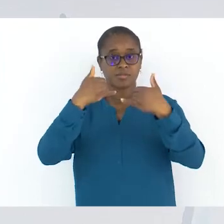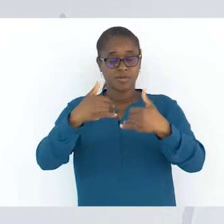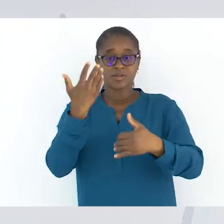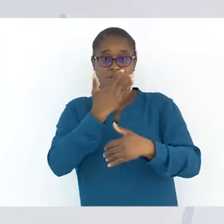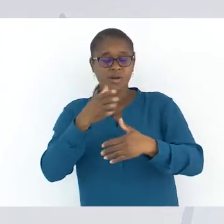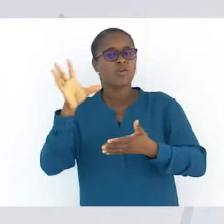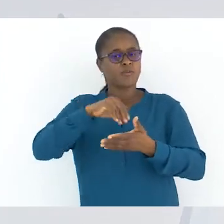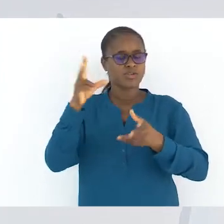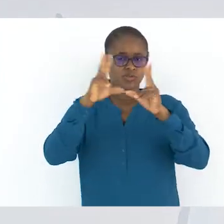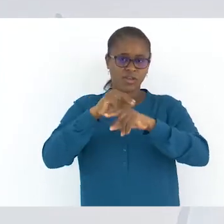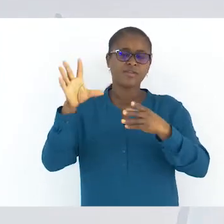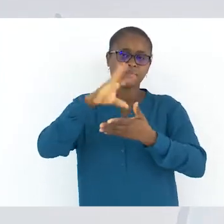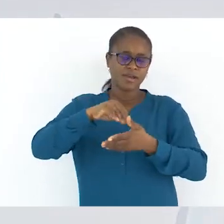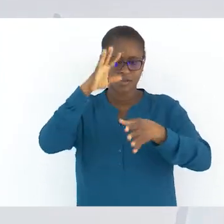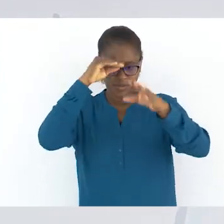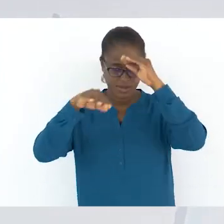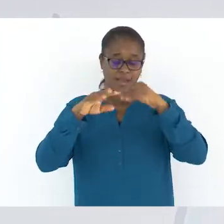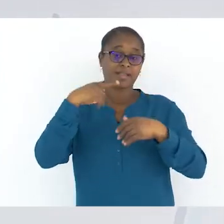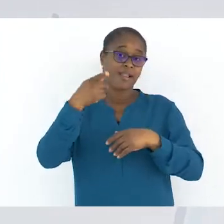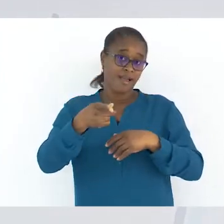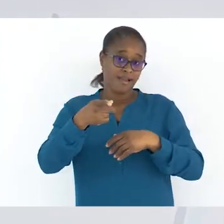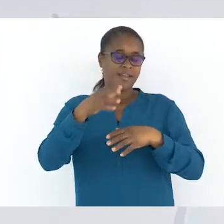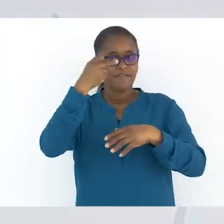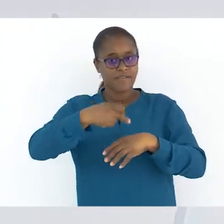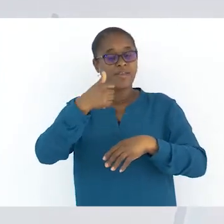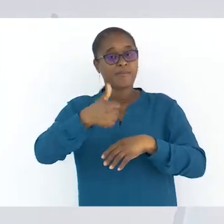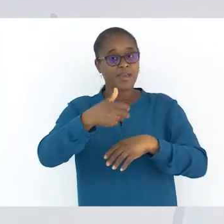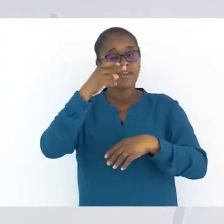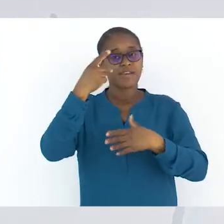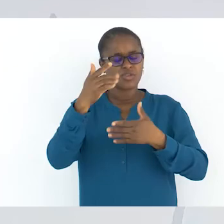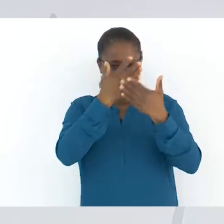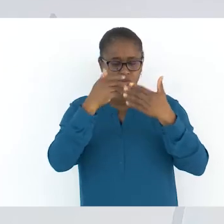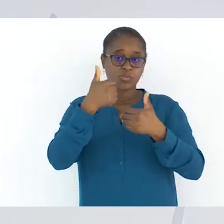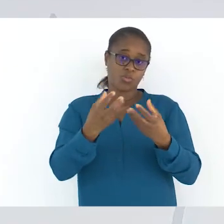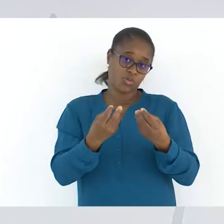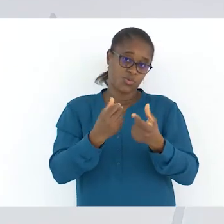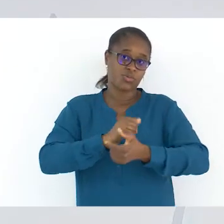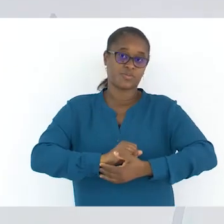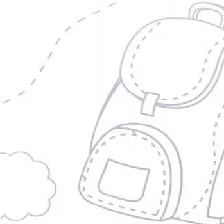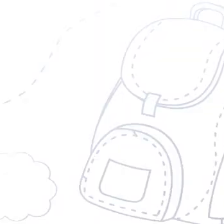mais novidades e mais aprendizagem. Até lá, fique bem, estude muito.